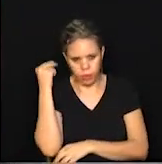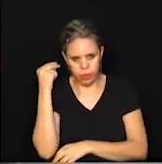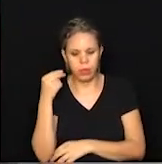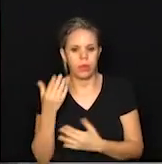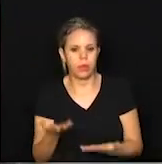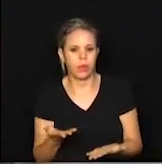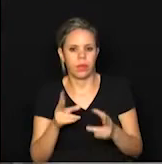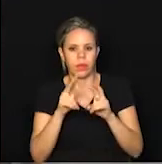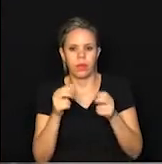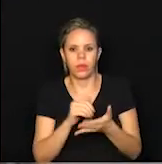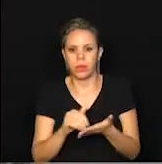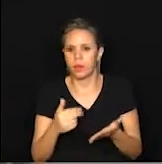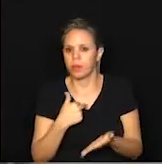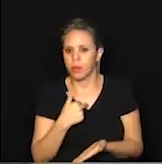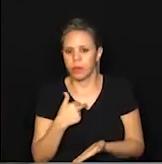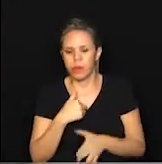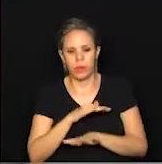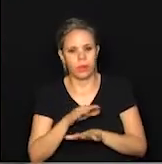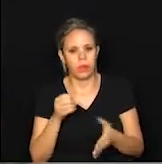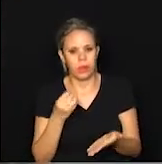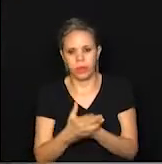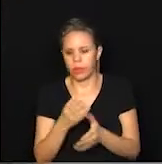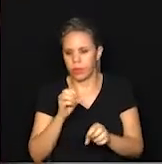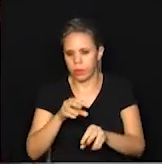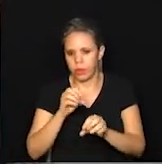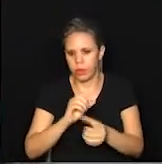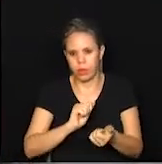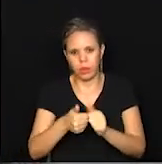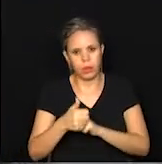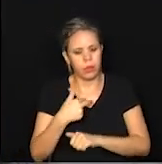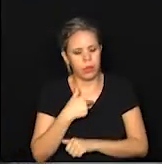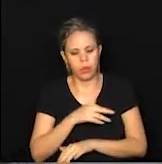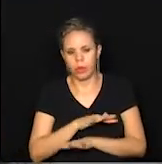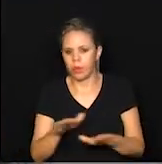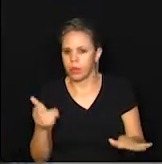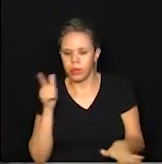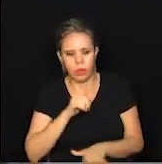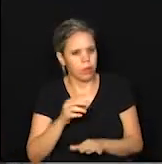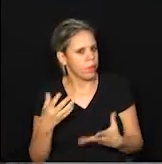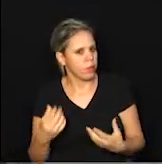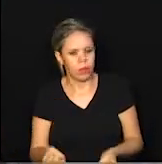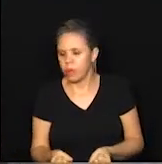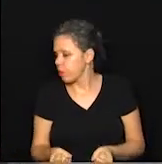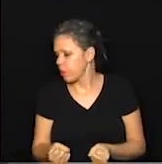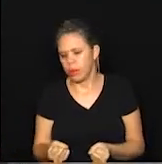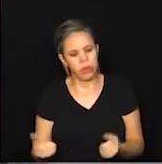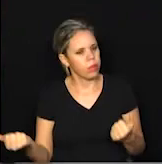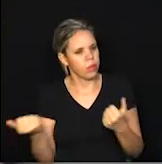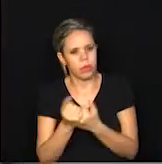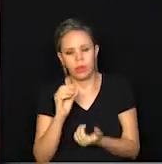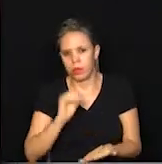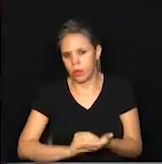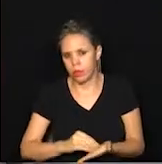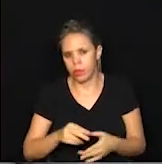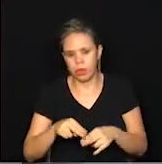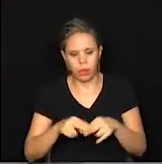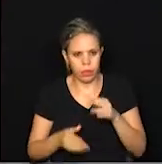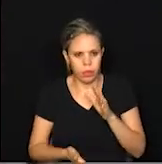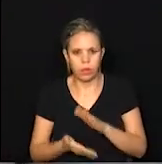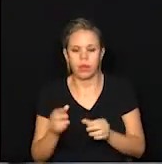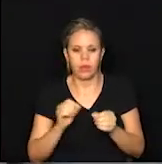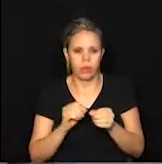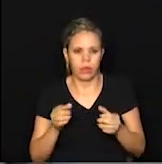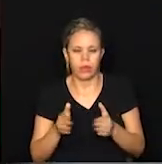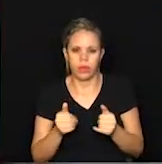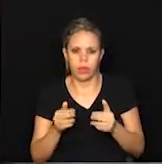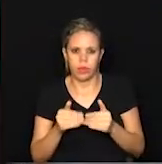esses assessores não podem dar aula nas praças de esporte, então não consegue abraçar essa lacuna. Por isso que a gente já foi feito um pedido